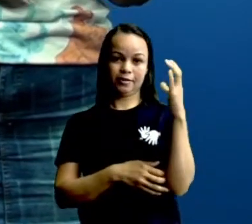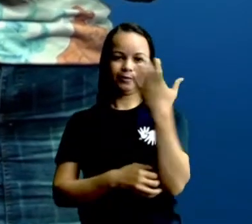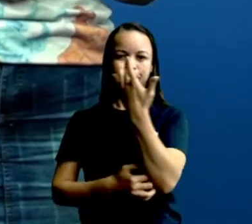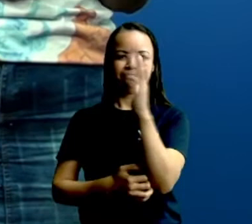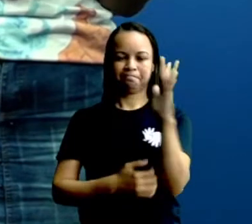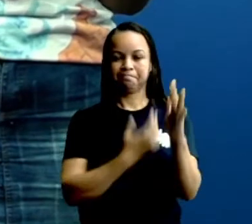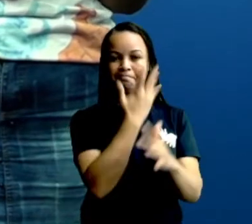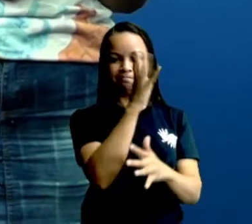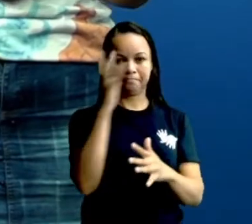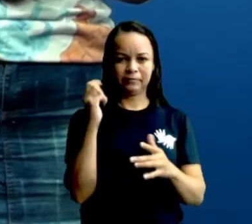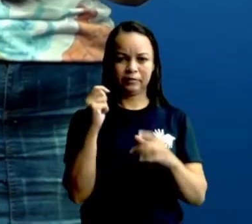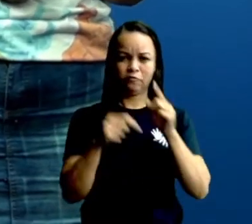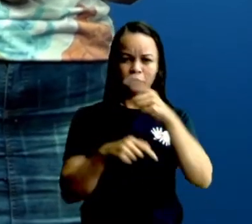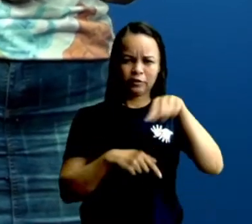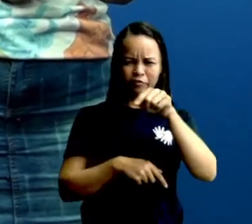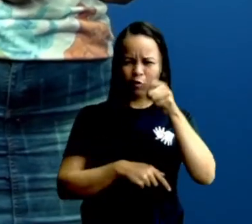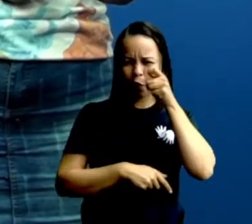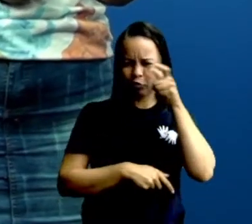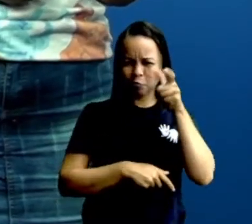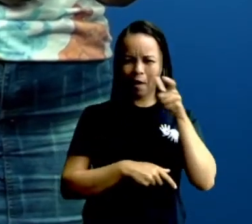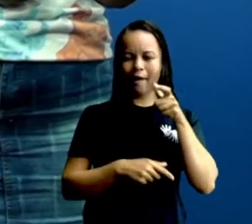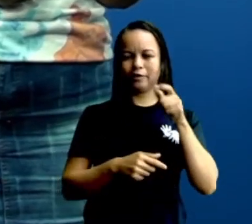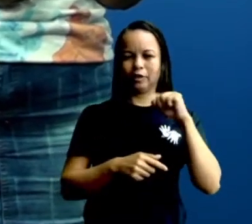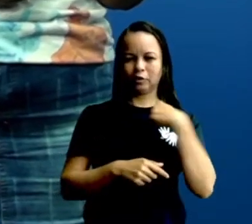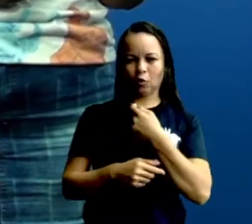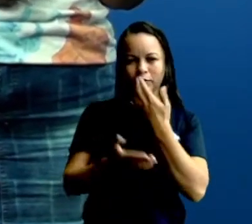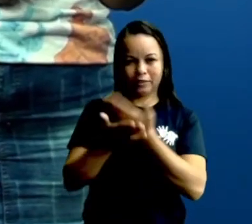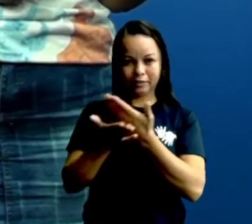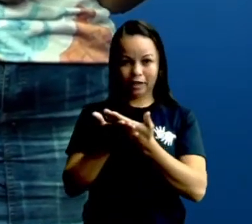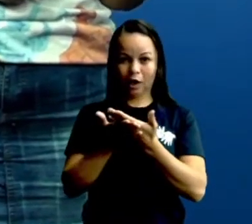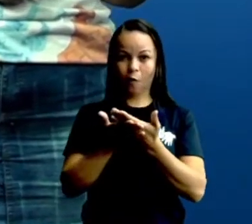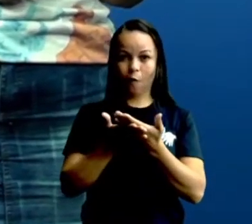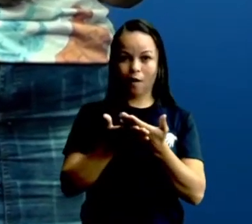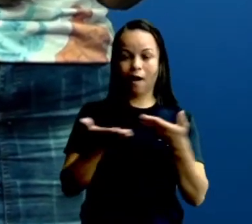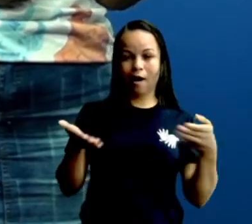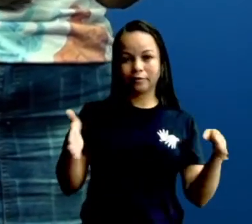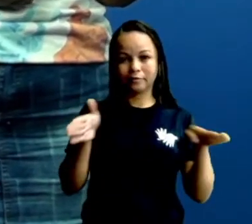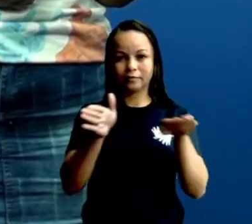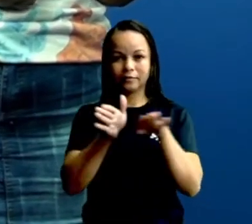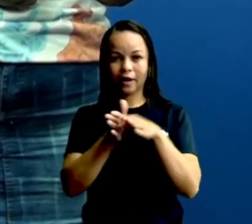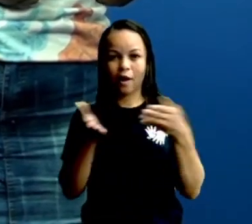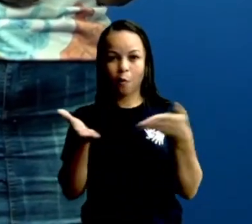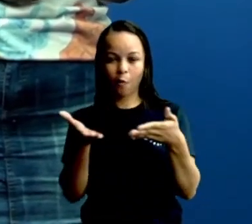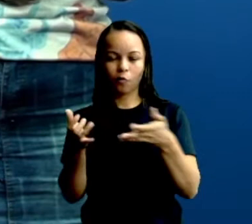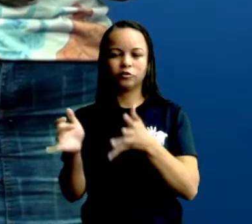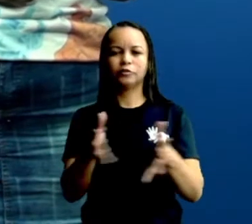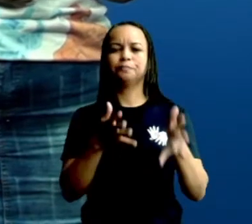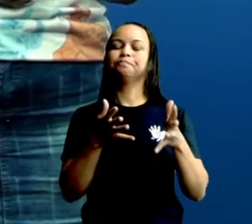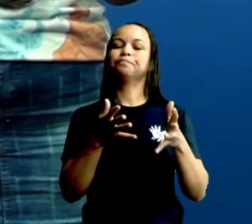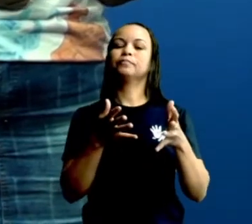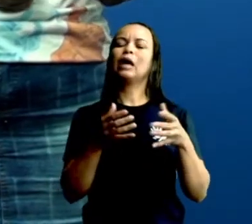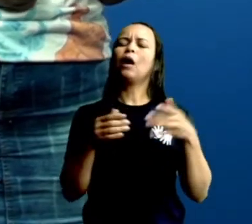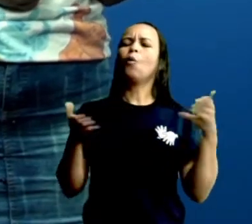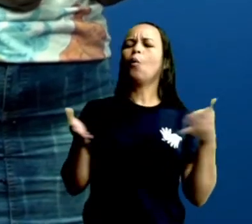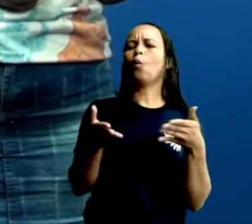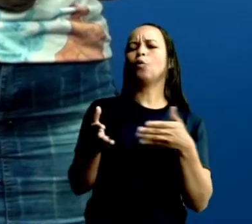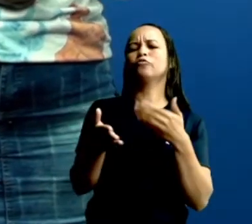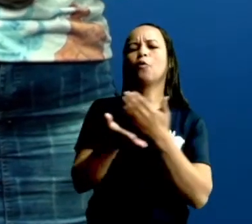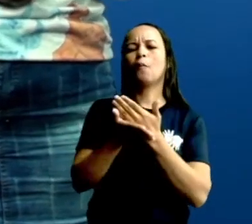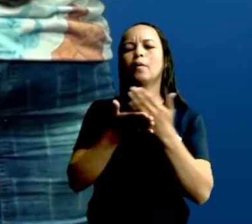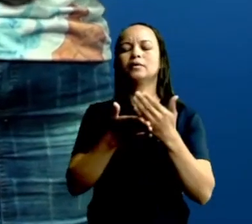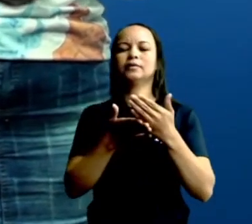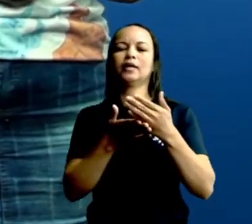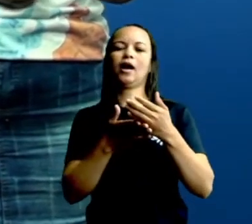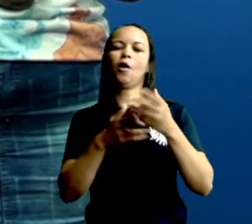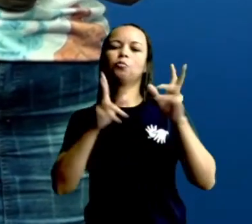Você ficou ligadinho em nossas aulas até aqui? Pois bem, hoje vamos começar um assunto muito interessante